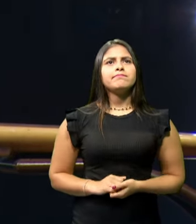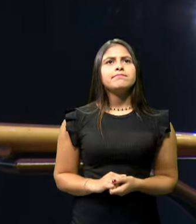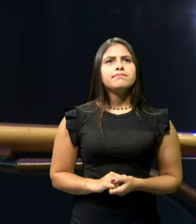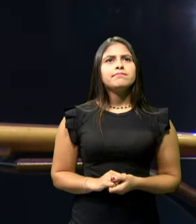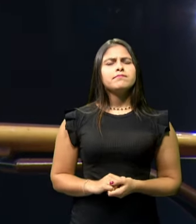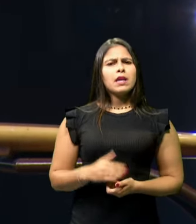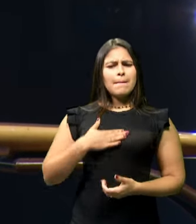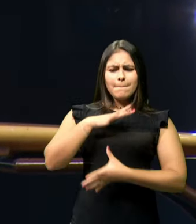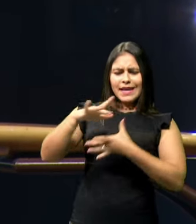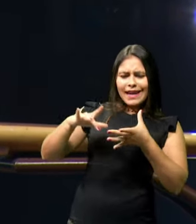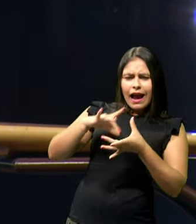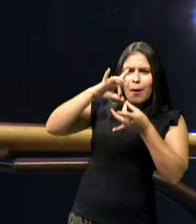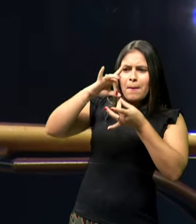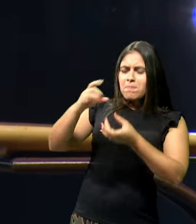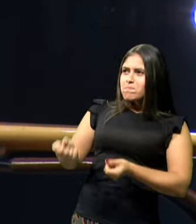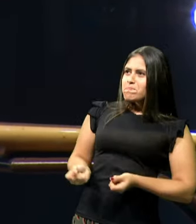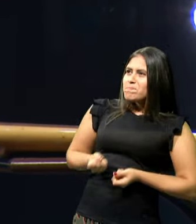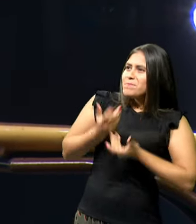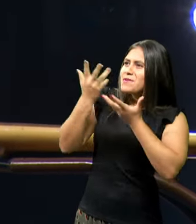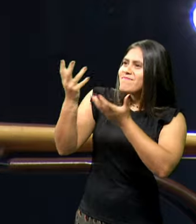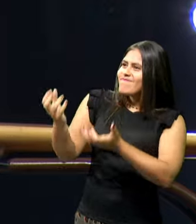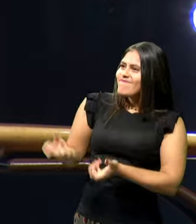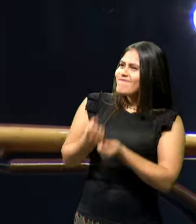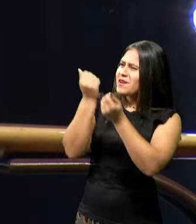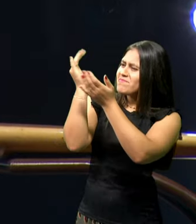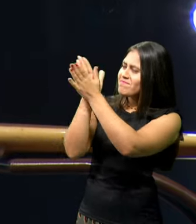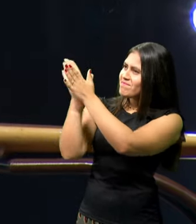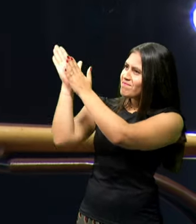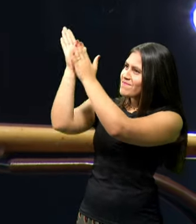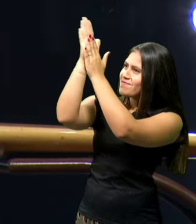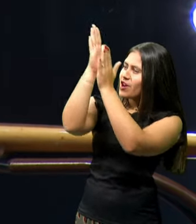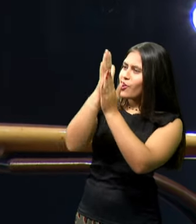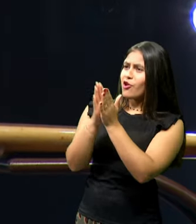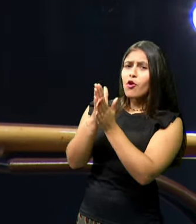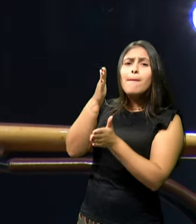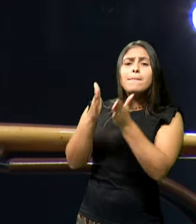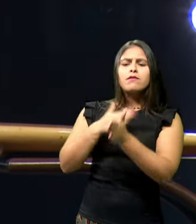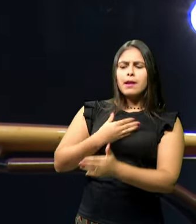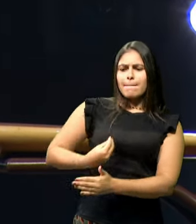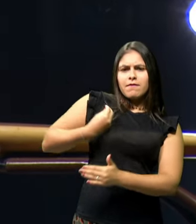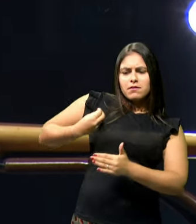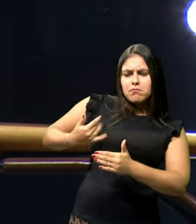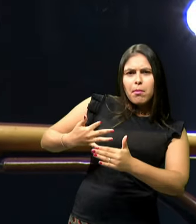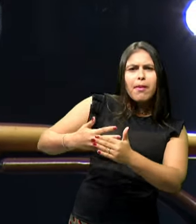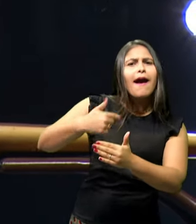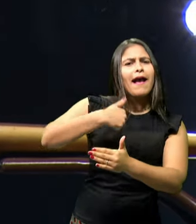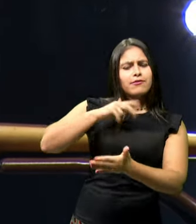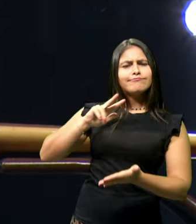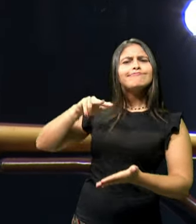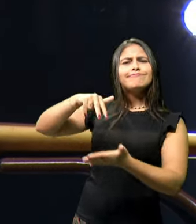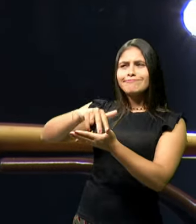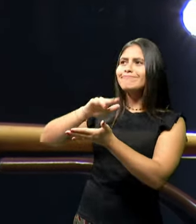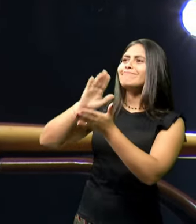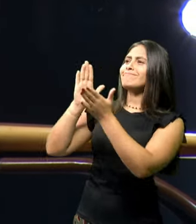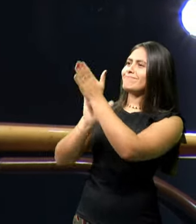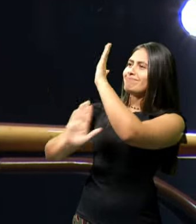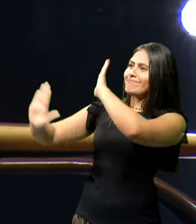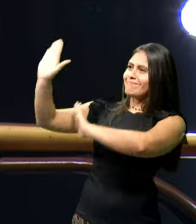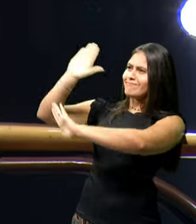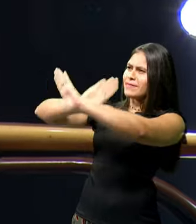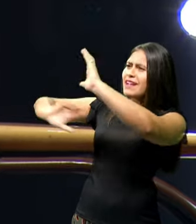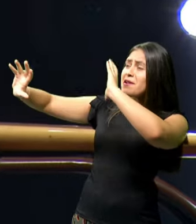louva minha alma ao Senhor, louvarei ao Senhor durante a minha vida, cantarei louvores ao meu